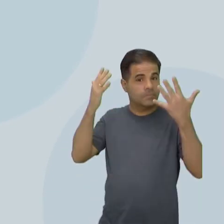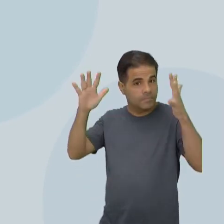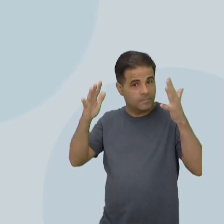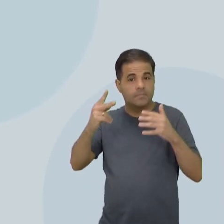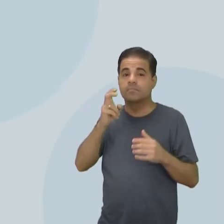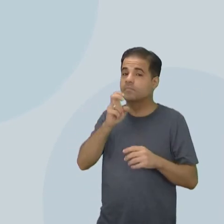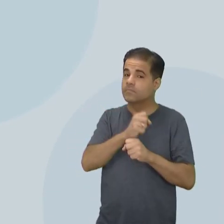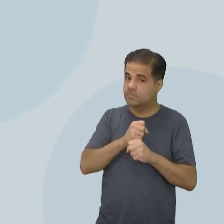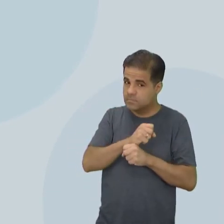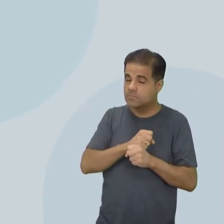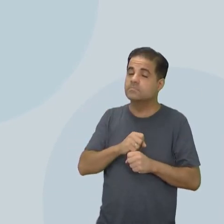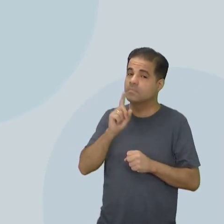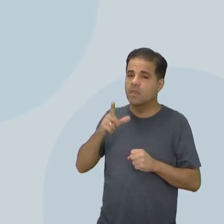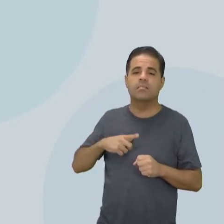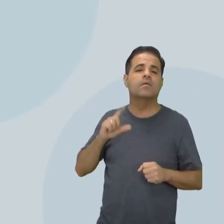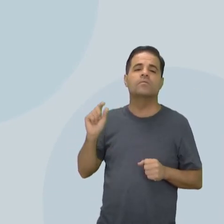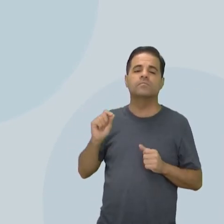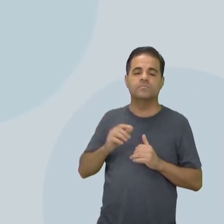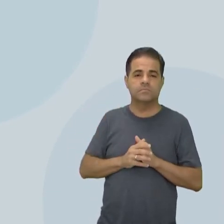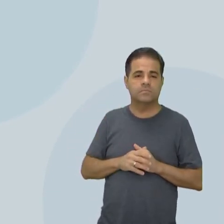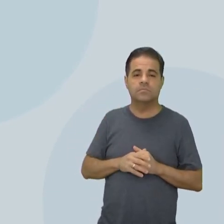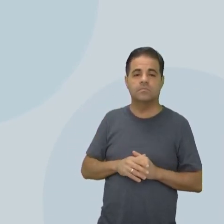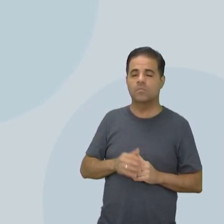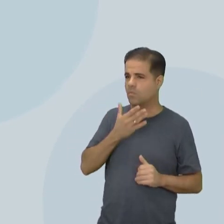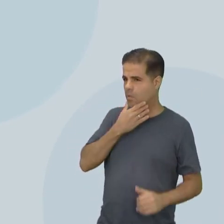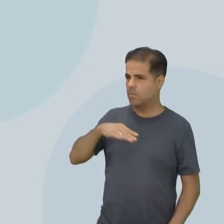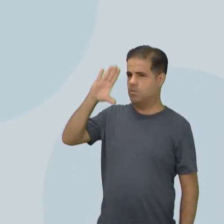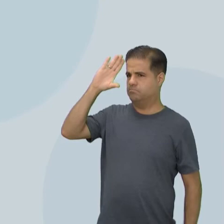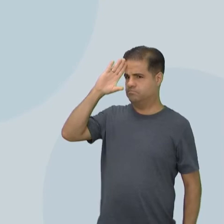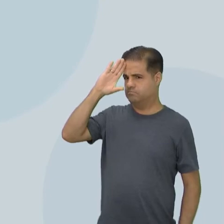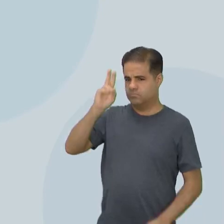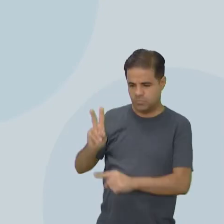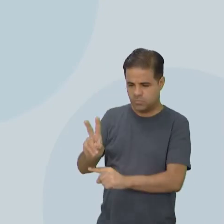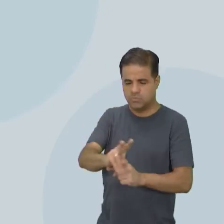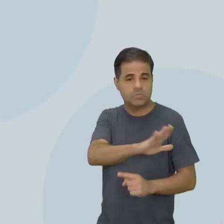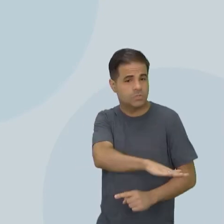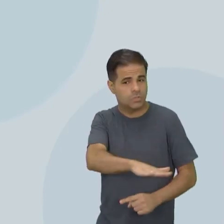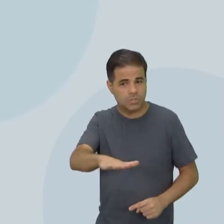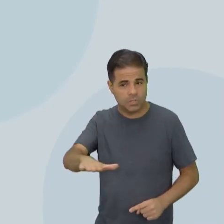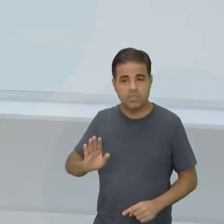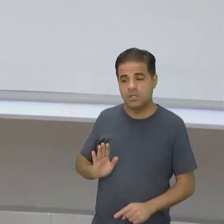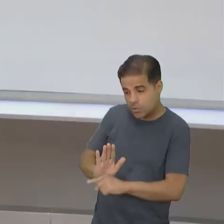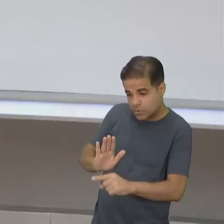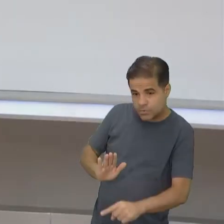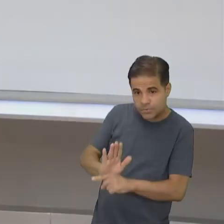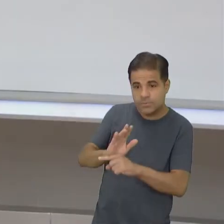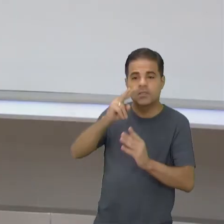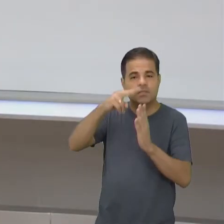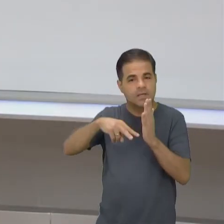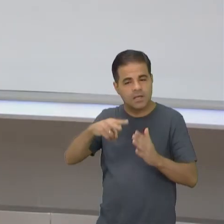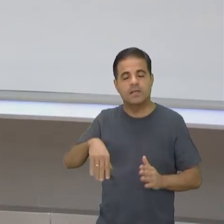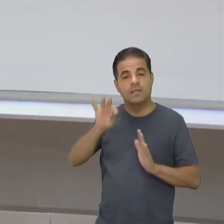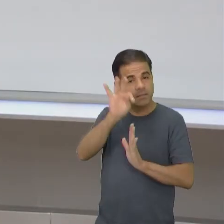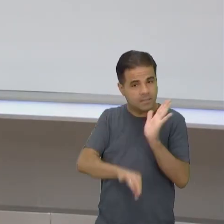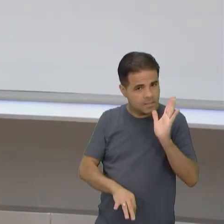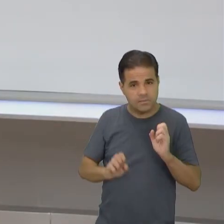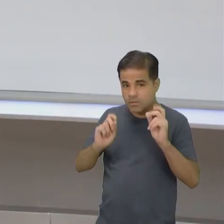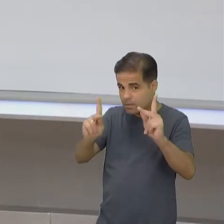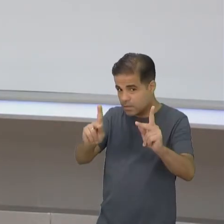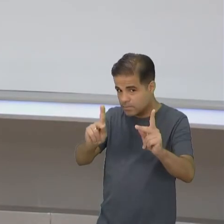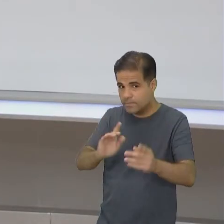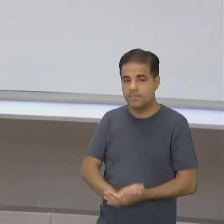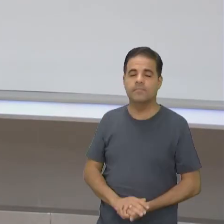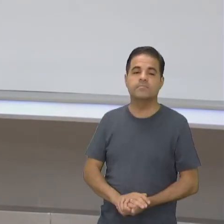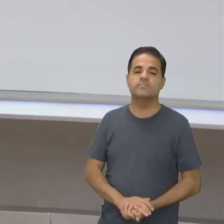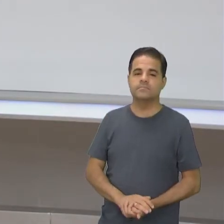25 anos de mandato. E aqui tem o quê, né? Um soldado protegendo crianças, ou seja, ajudando você a ler o texto. Ok?